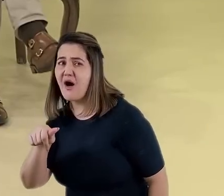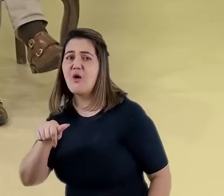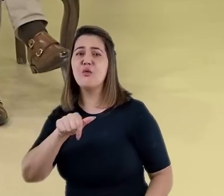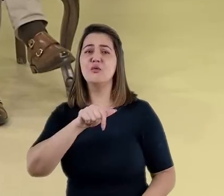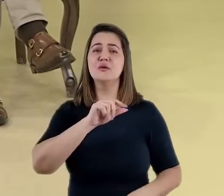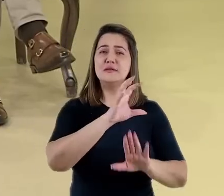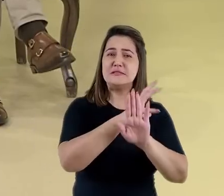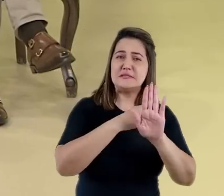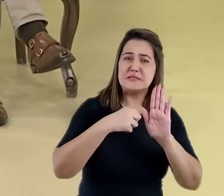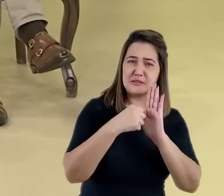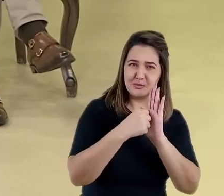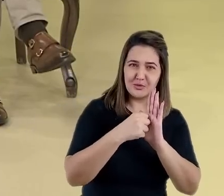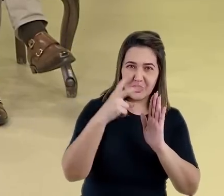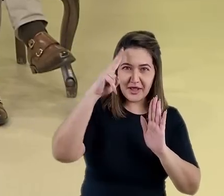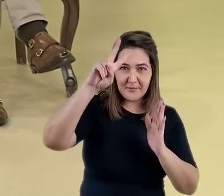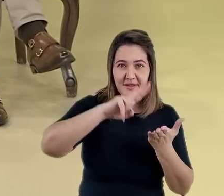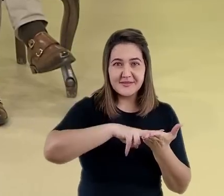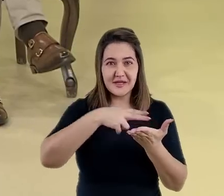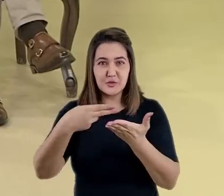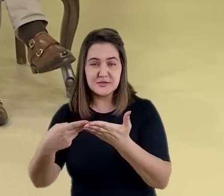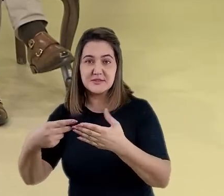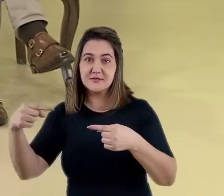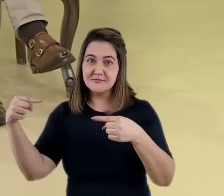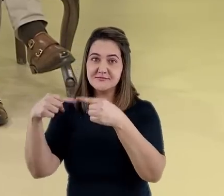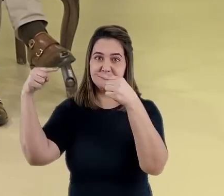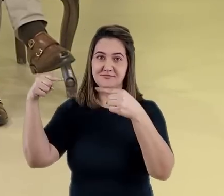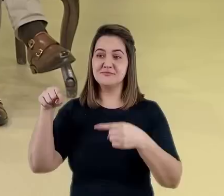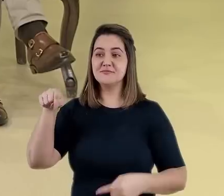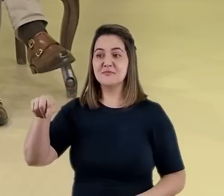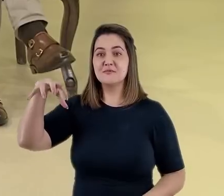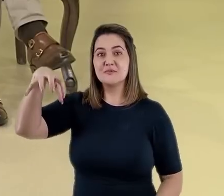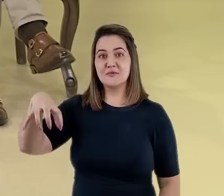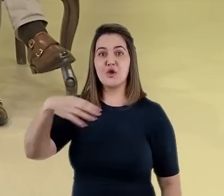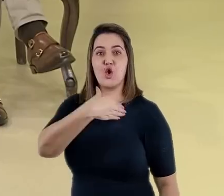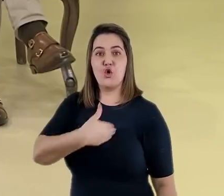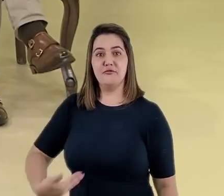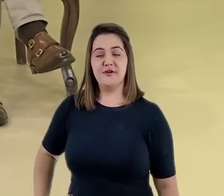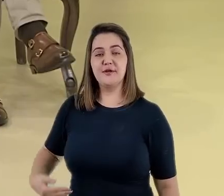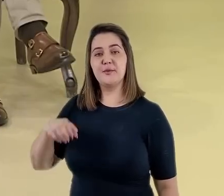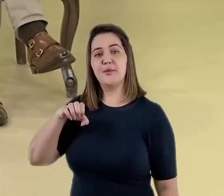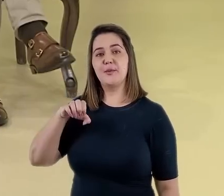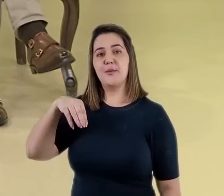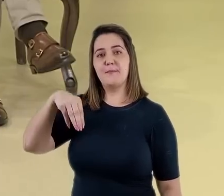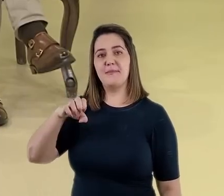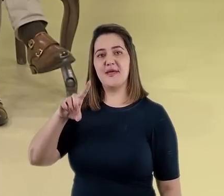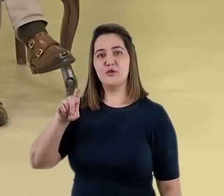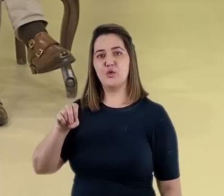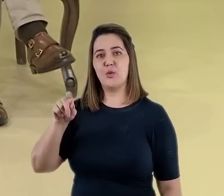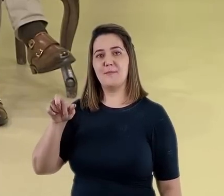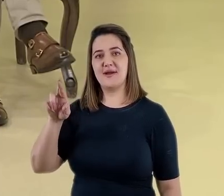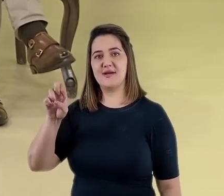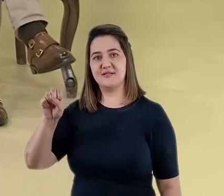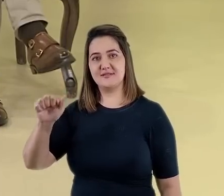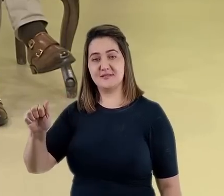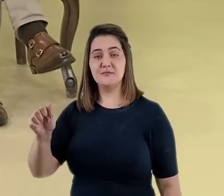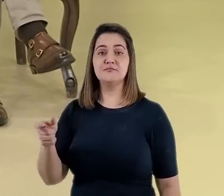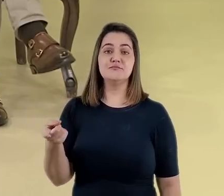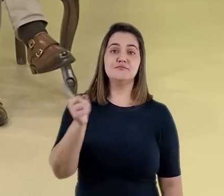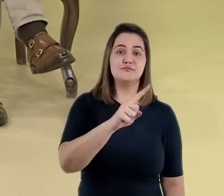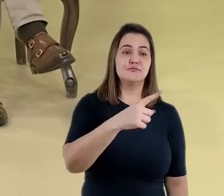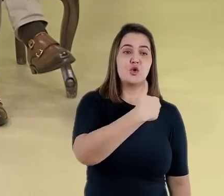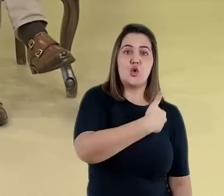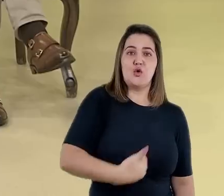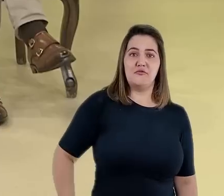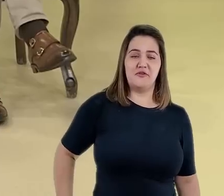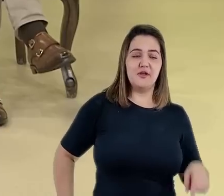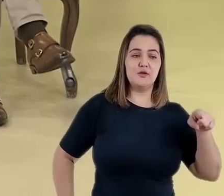seus respectivos símbolos, que eu repito, seriam a Medopérsia e a Grécia, com destaque para Alexandre o Grande e